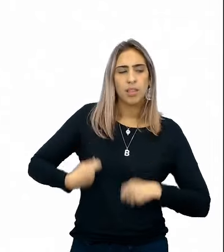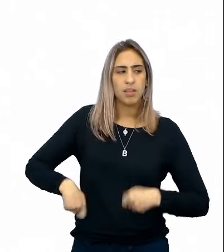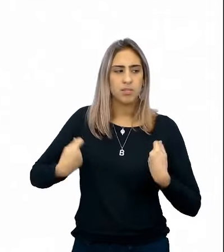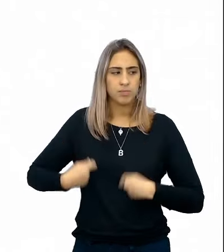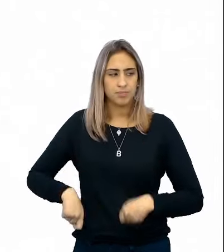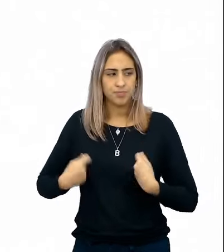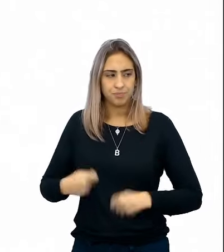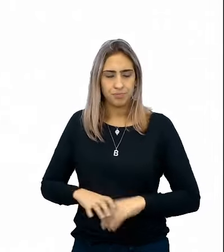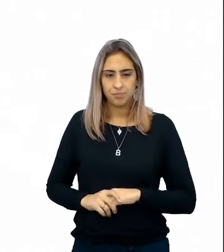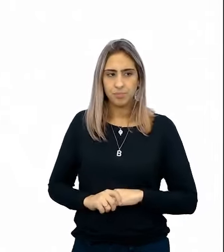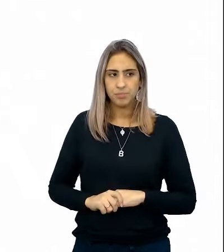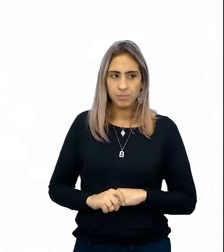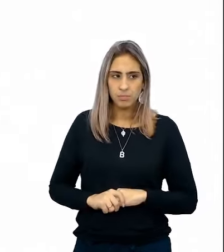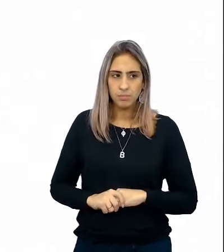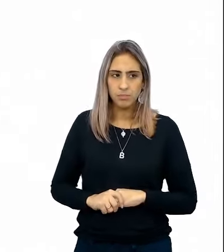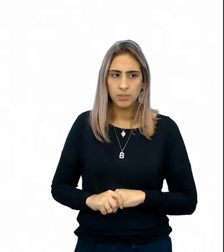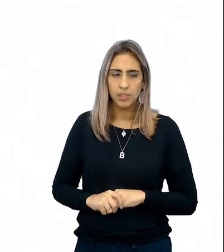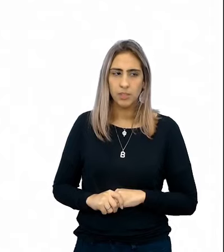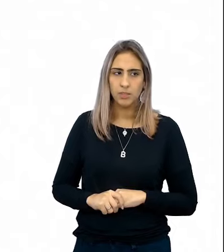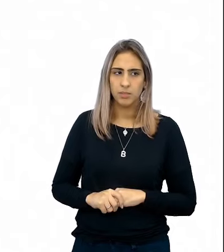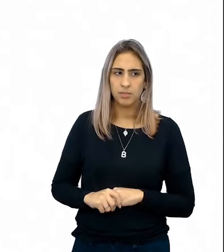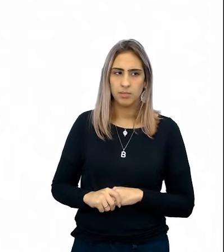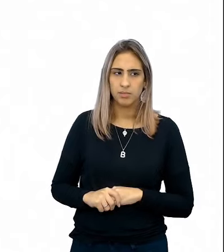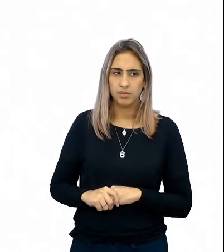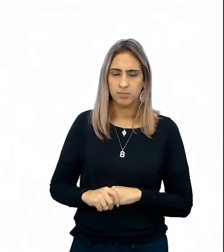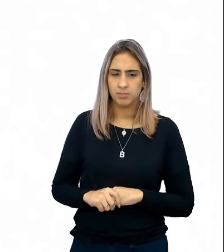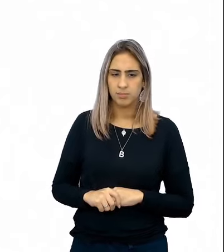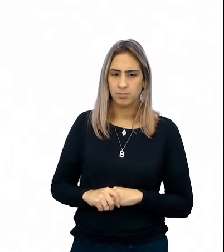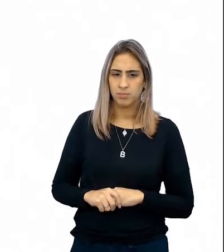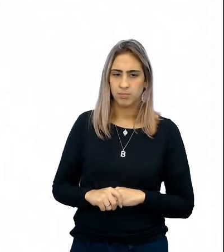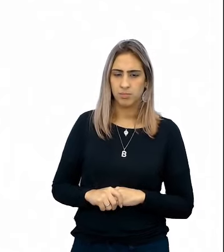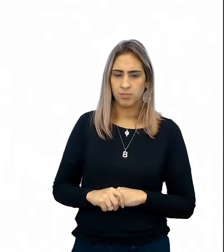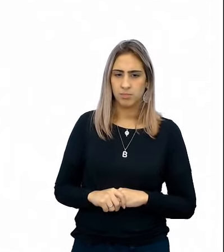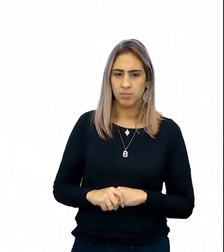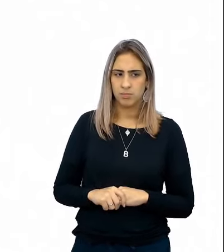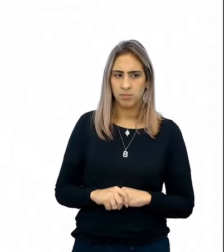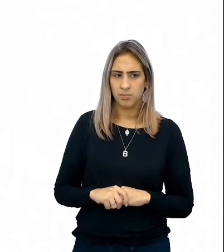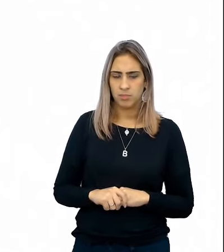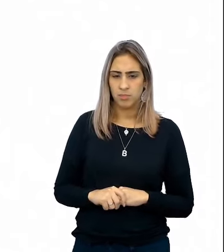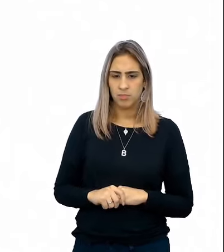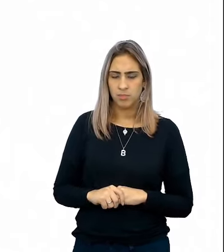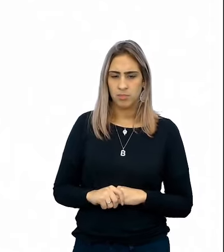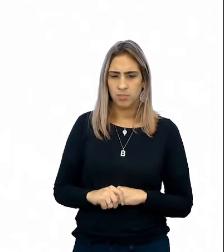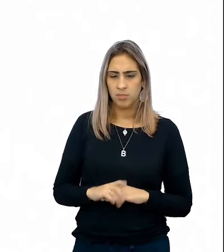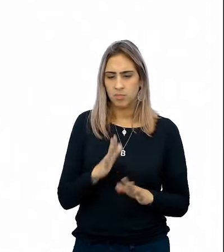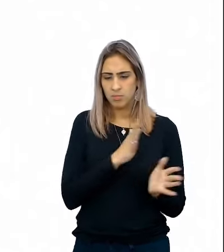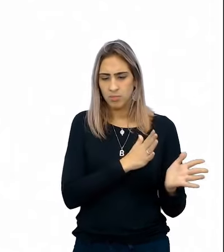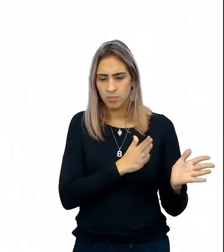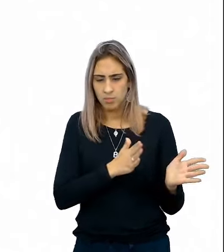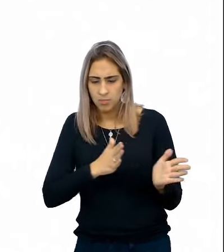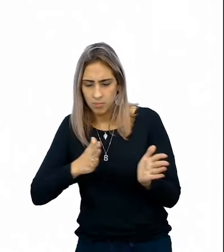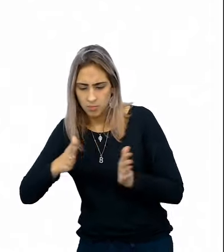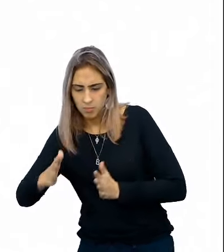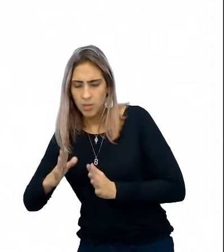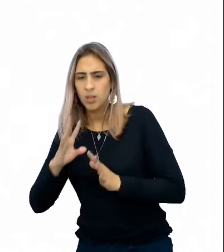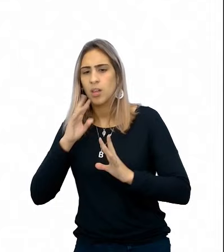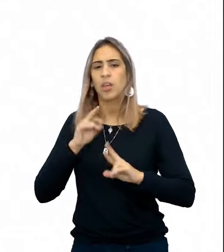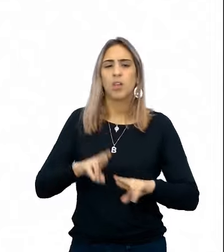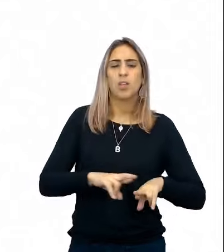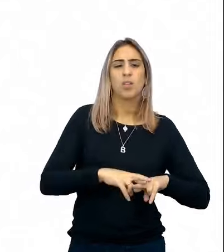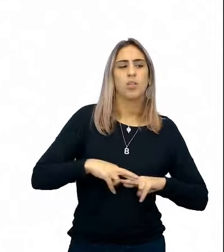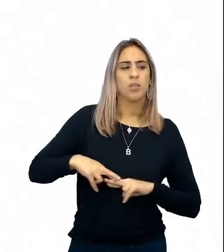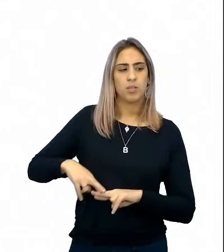de aprendizagens de seus estudantes e, com isto, possam levantar as habilidades que precisam ser